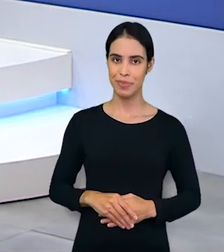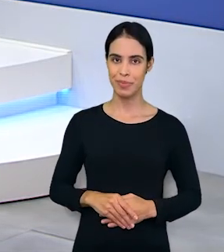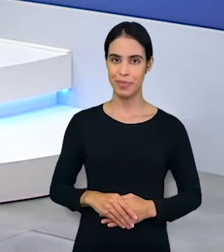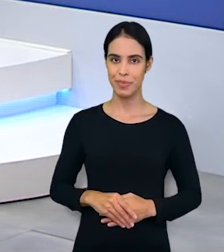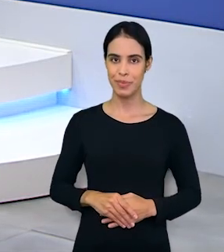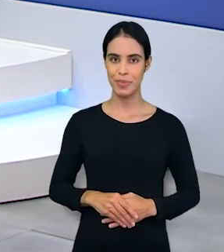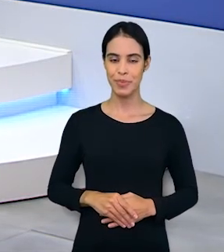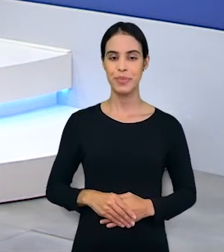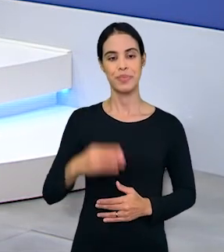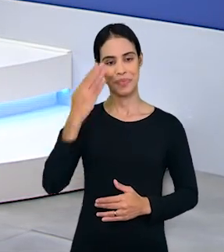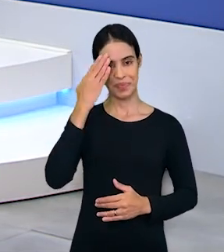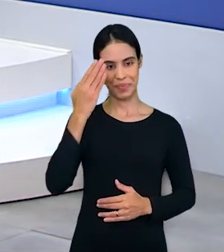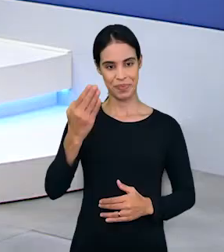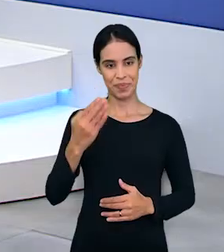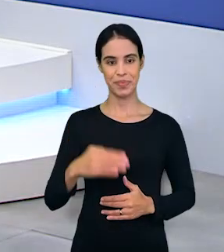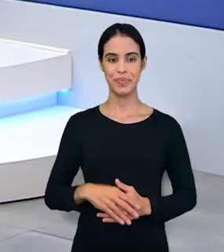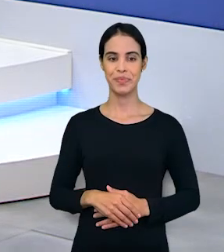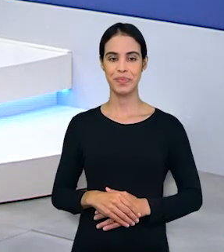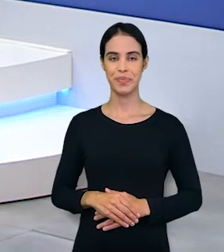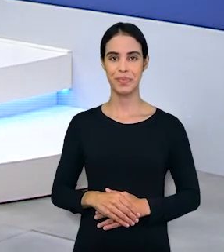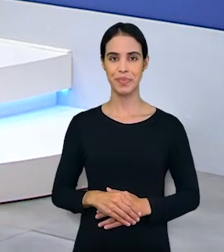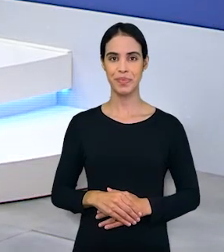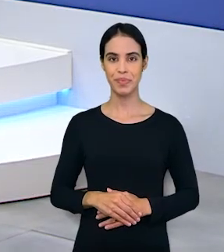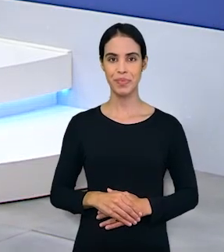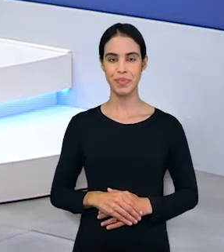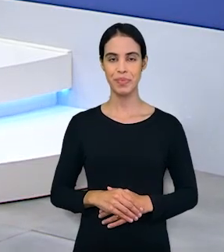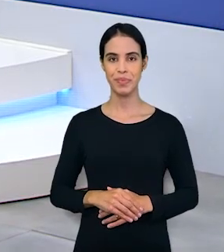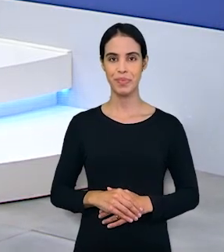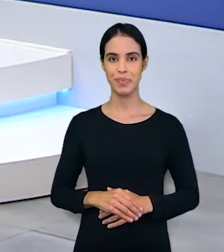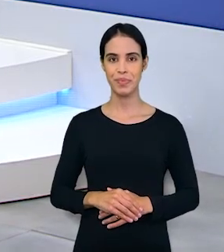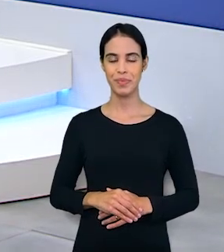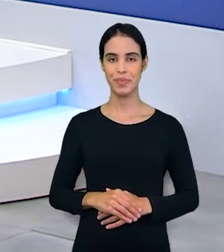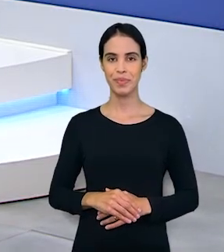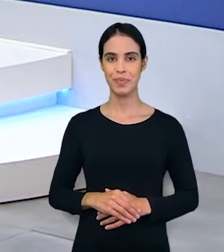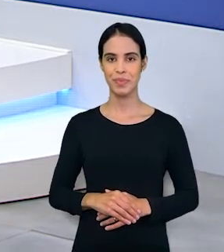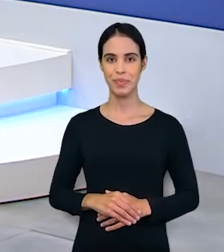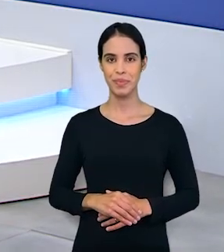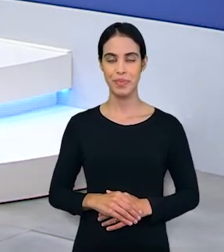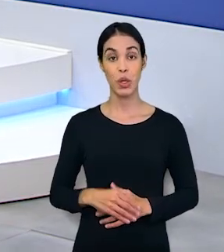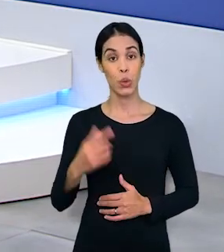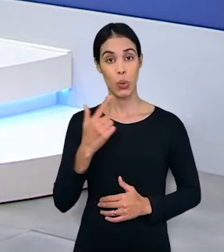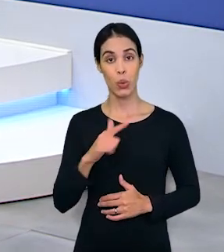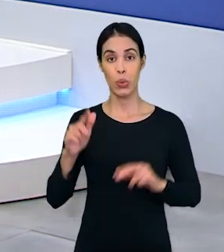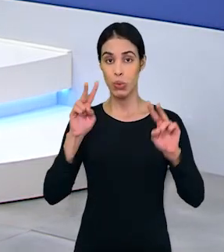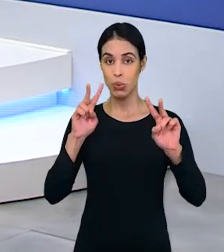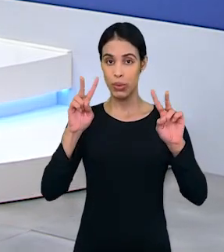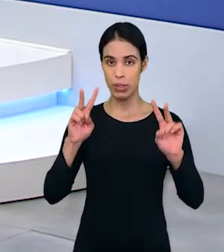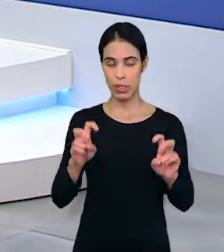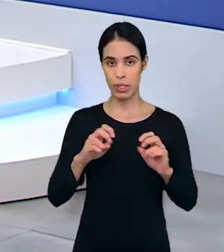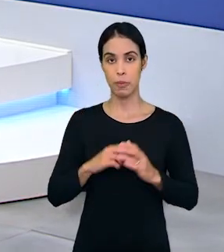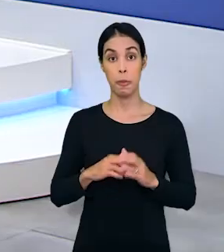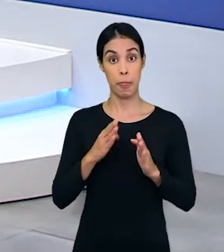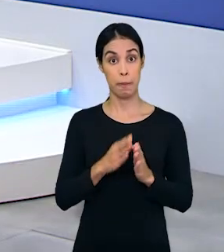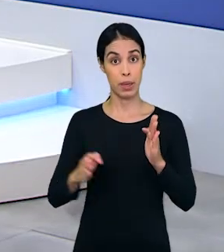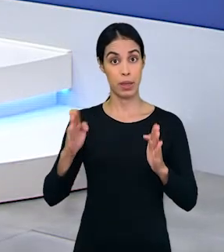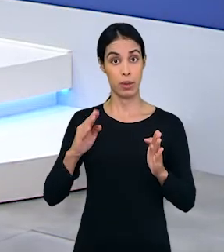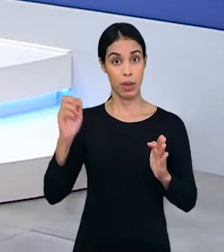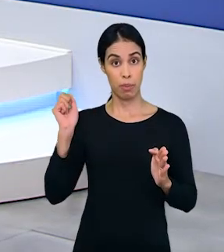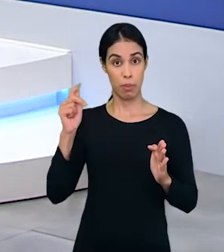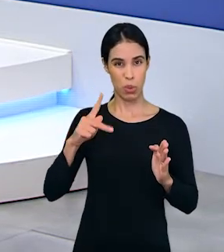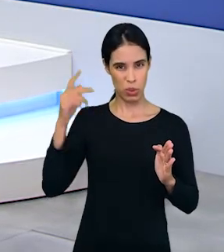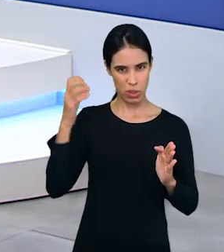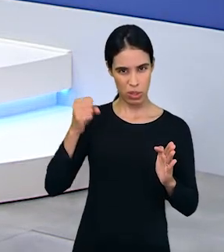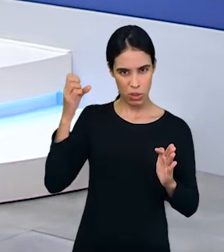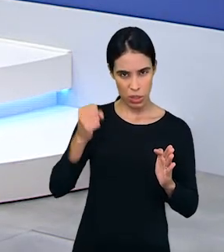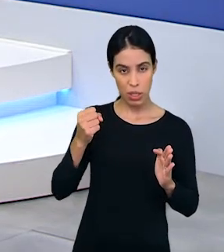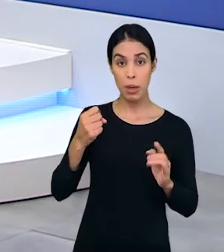Luana. Tá certo, Rafael. Muito obrigada pelas informações. Obrigado, Rafael. Até a próxima. Outro assunto agora, Luana. O período de aposentadoria